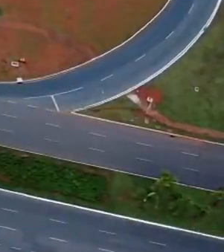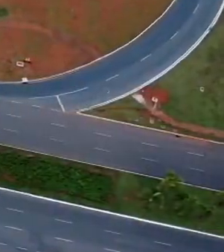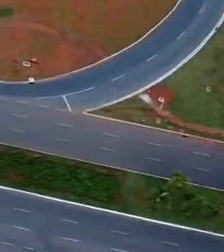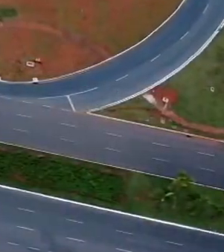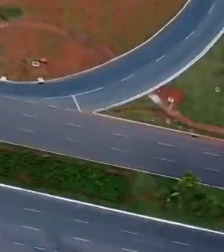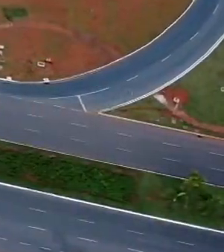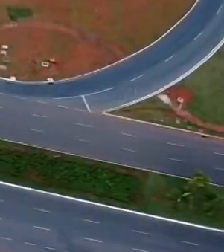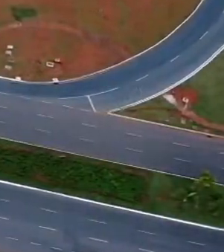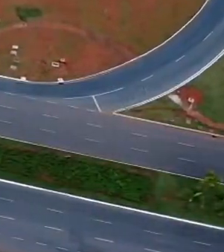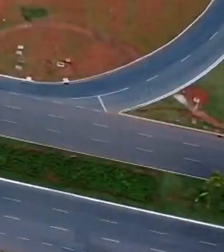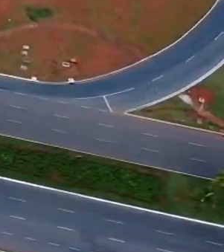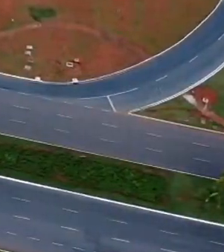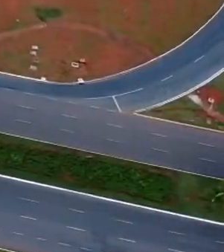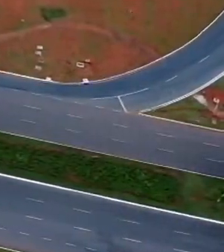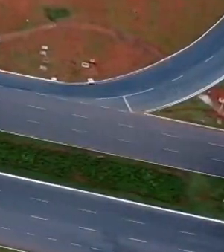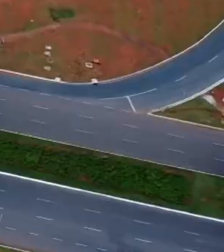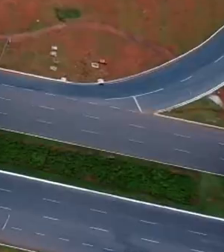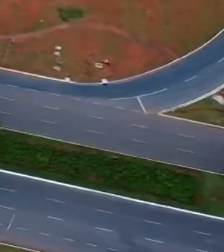Tchau.